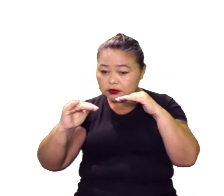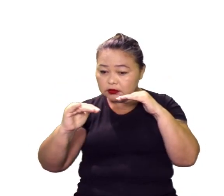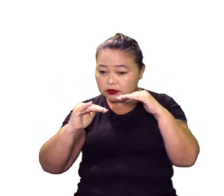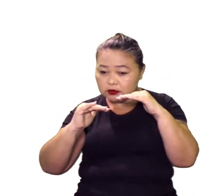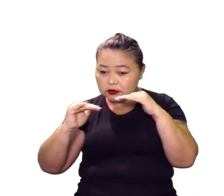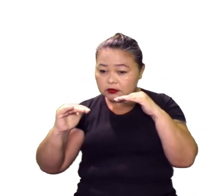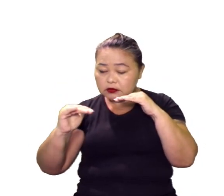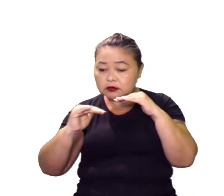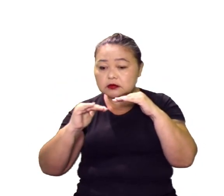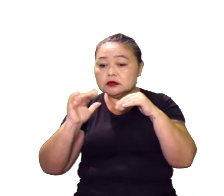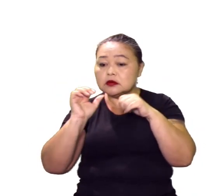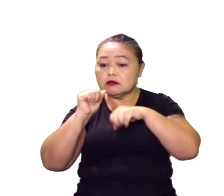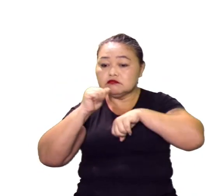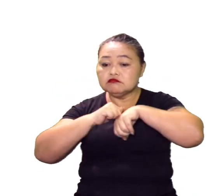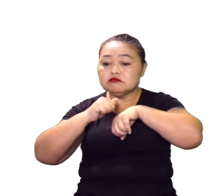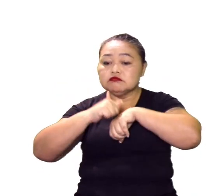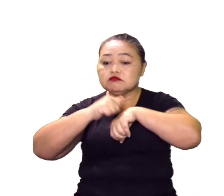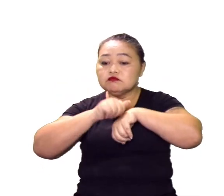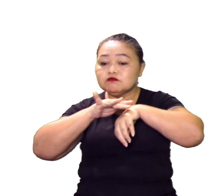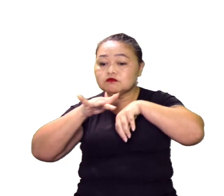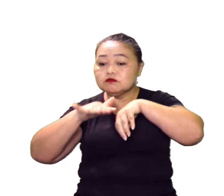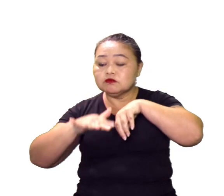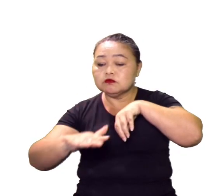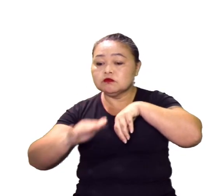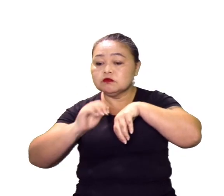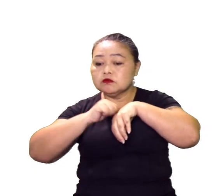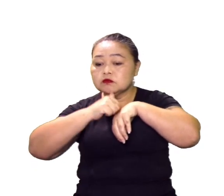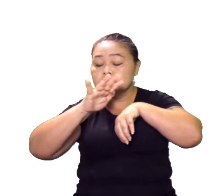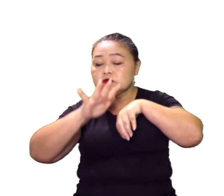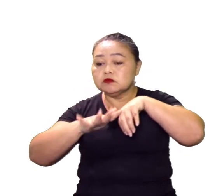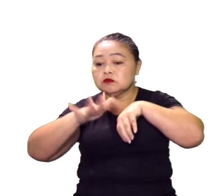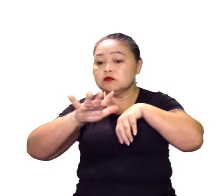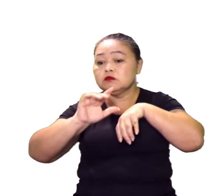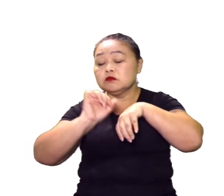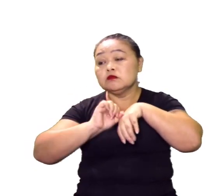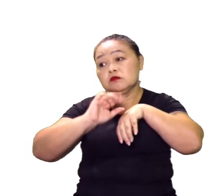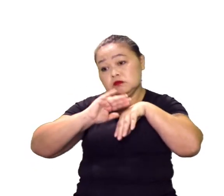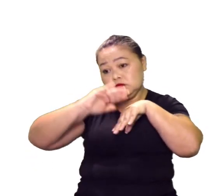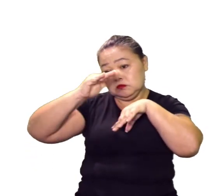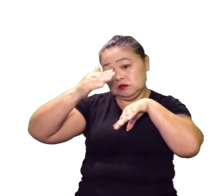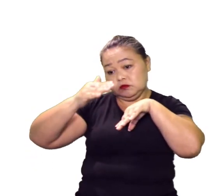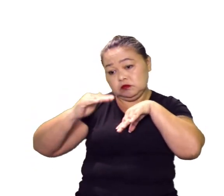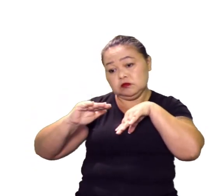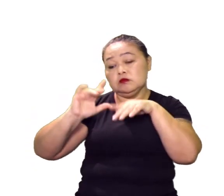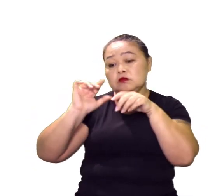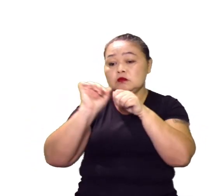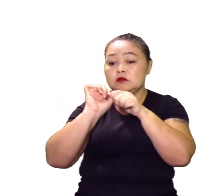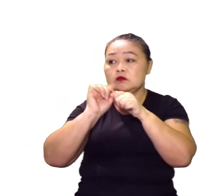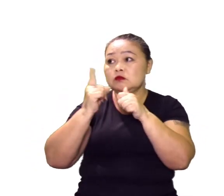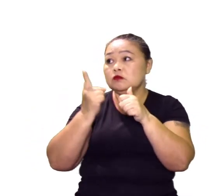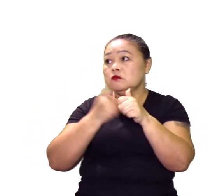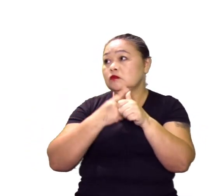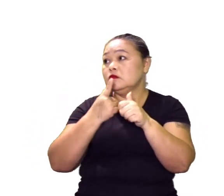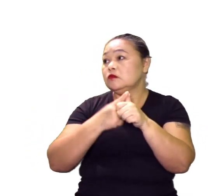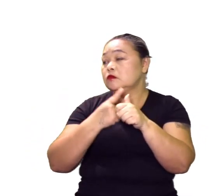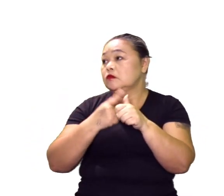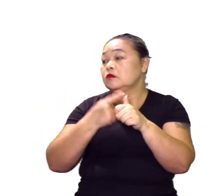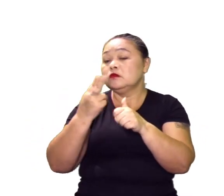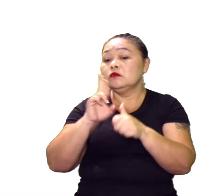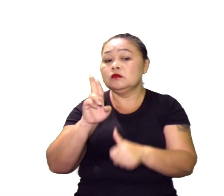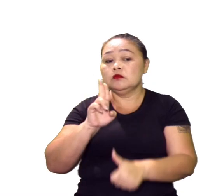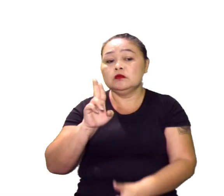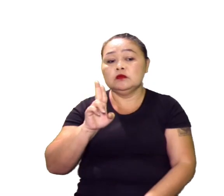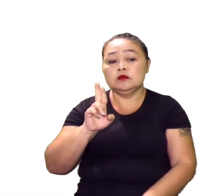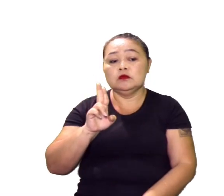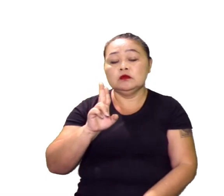aplainamento sustentados por rochas sedimentares, em cotas que variam, já é um pouco mais alto, os planaltos. Primeiro, por causa que o próprio nome já diz,